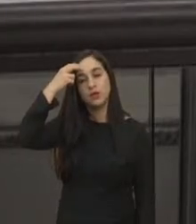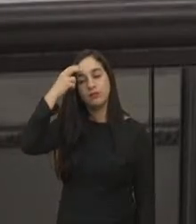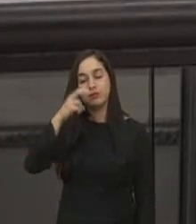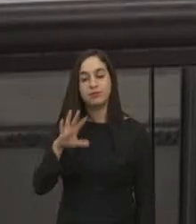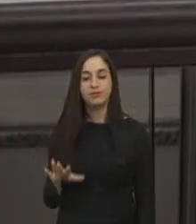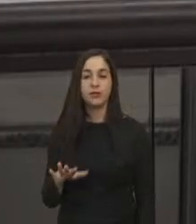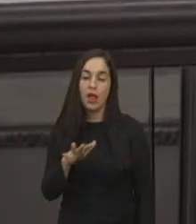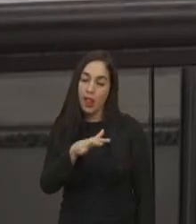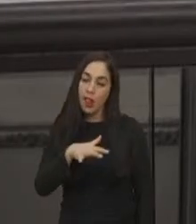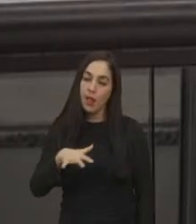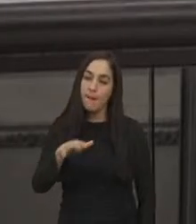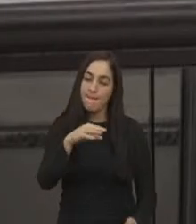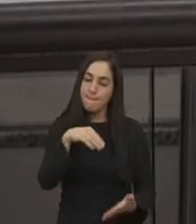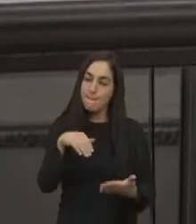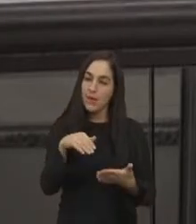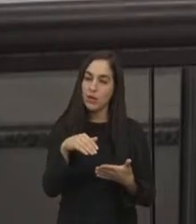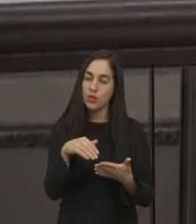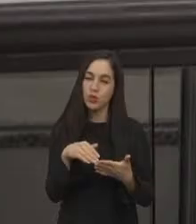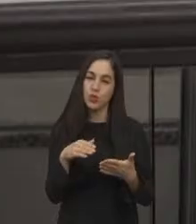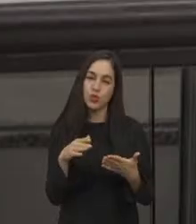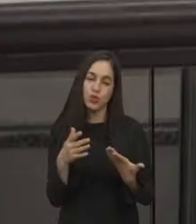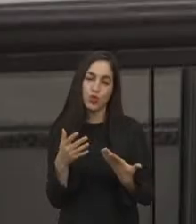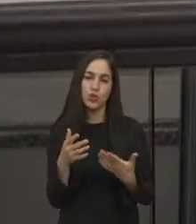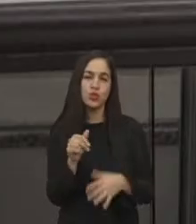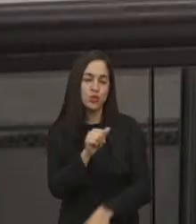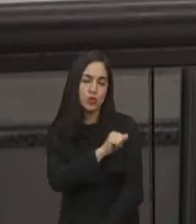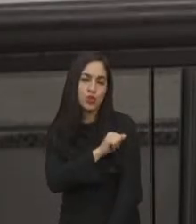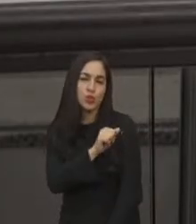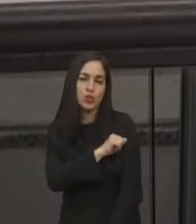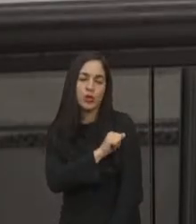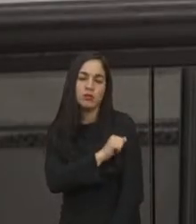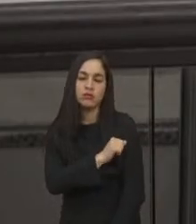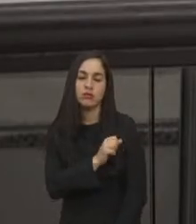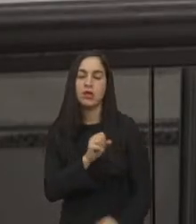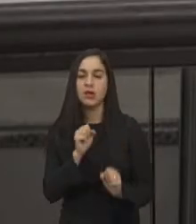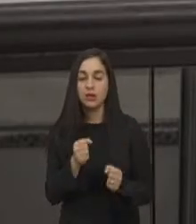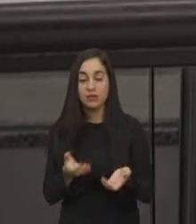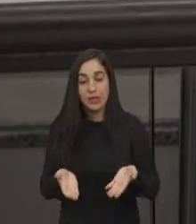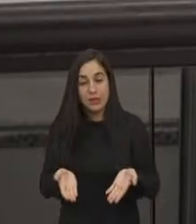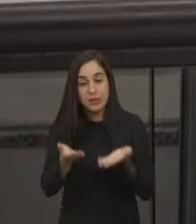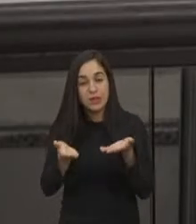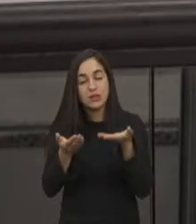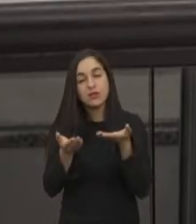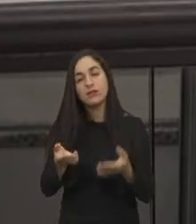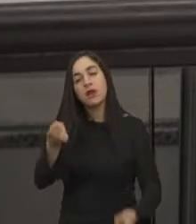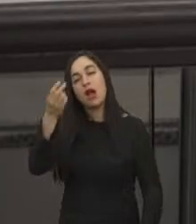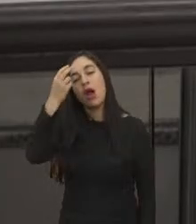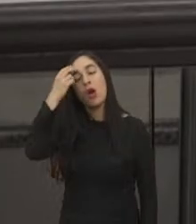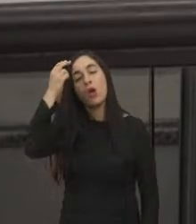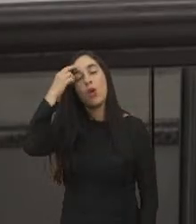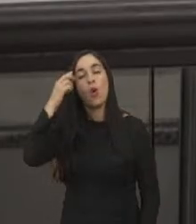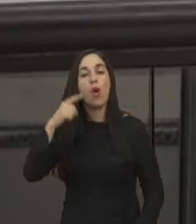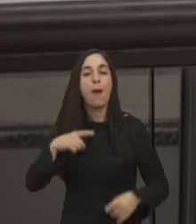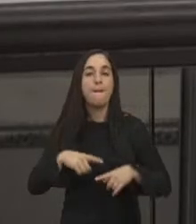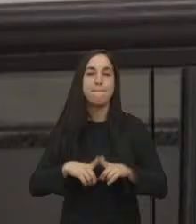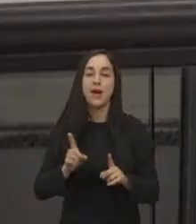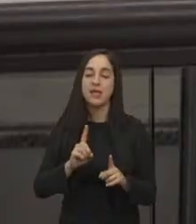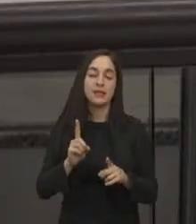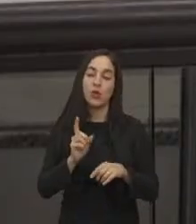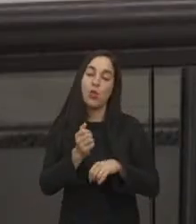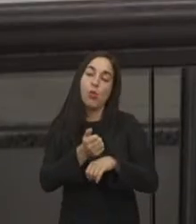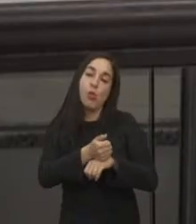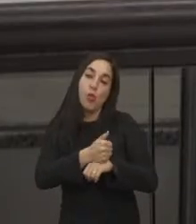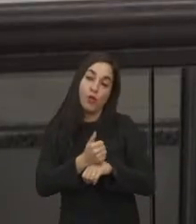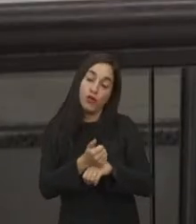feitos, né, entre os alunos, que fomentem a cultura, mas não focado no âmbito